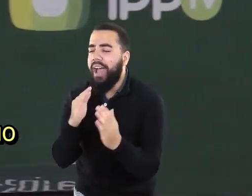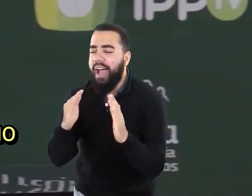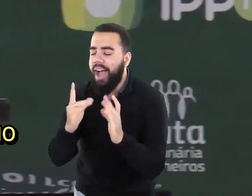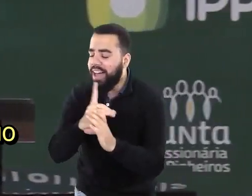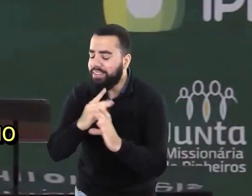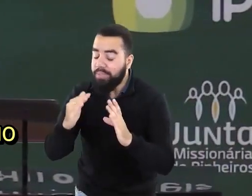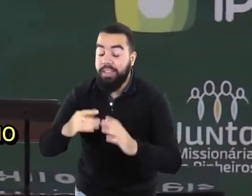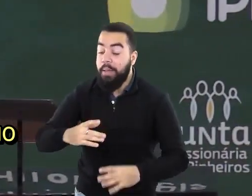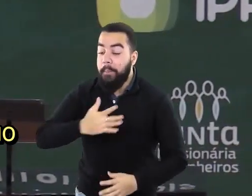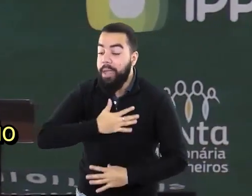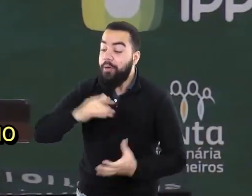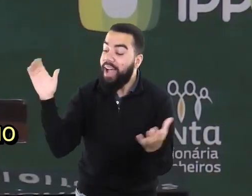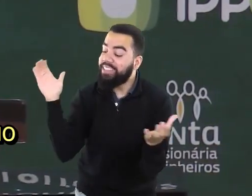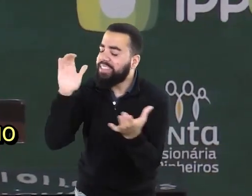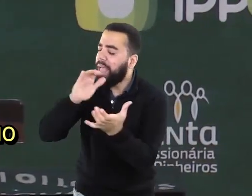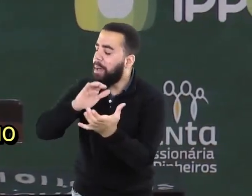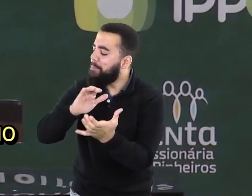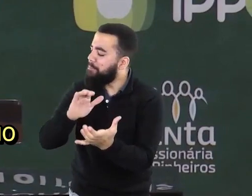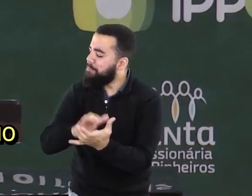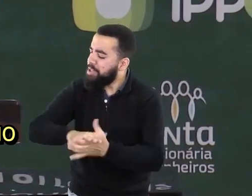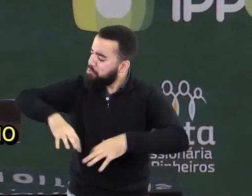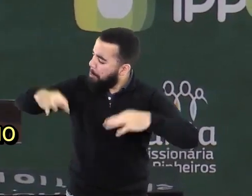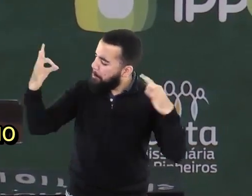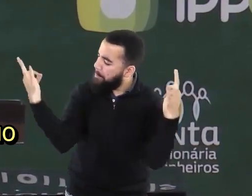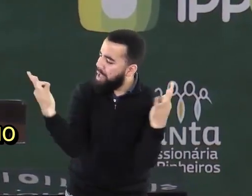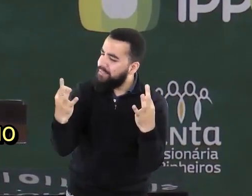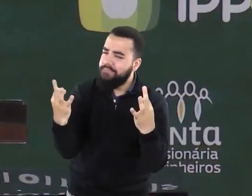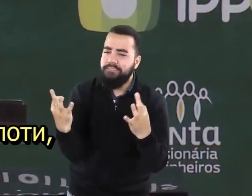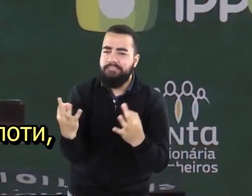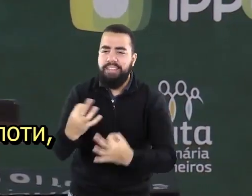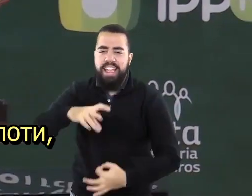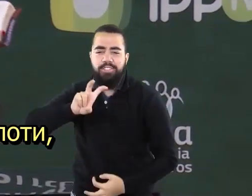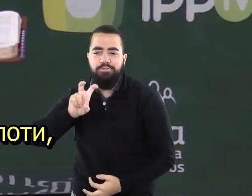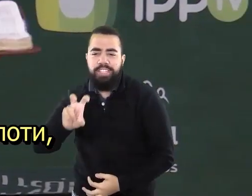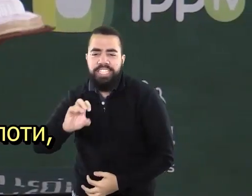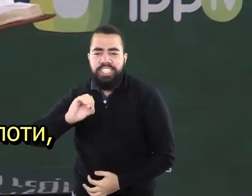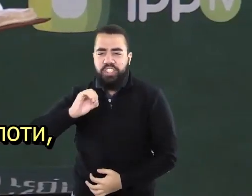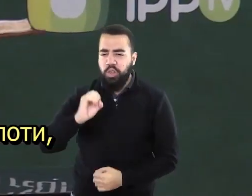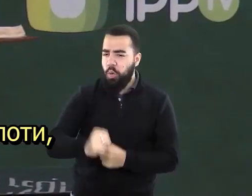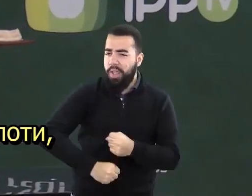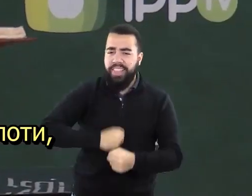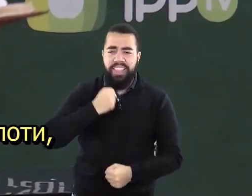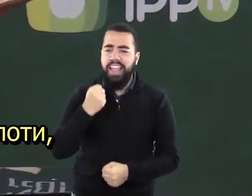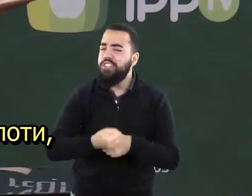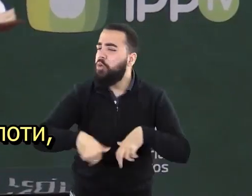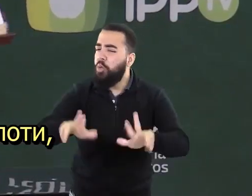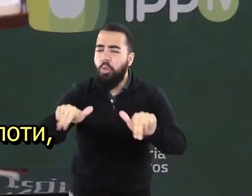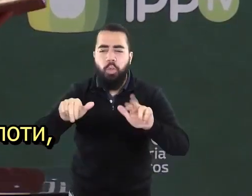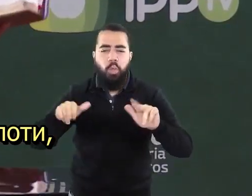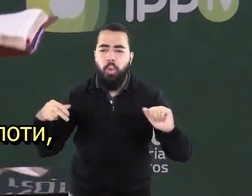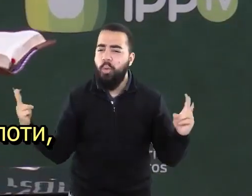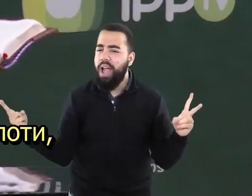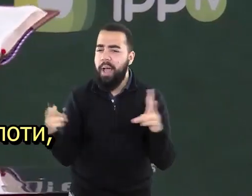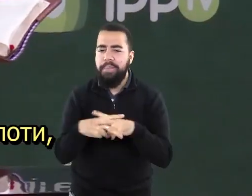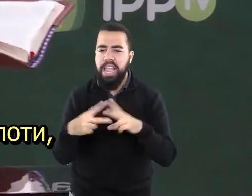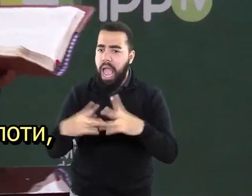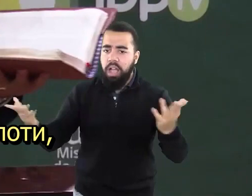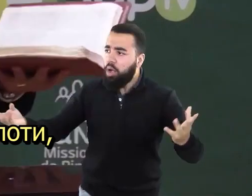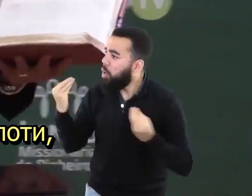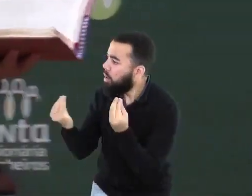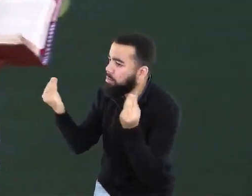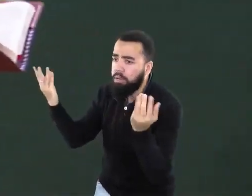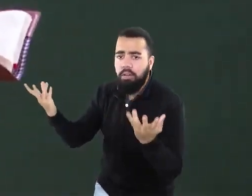Eu nunca tive uma pequena discussão com a minha mulher. Deve ser um anjo disfarçado de gente entre nós. Nós não estamos sabendo.